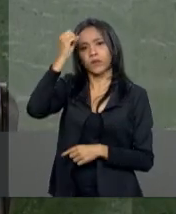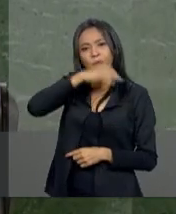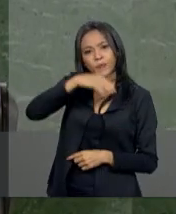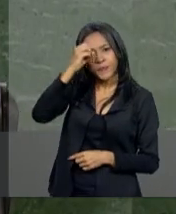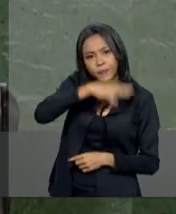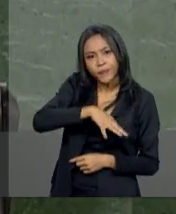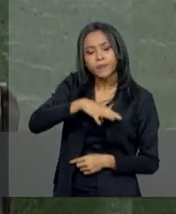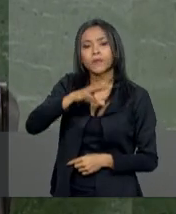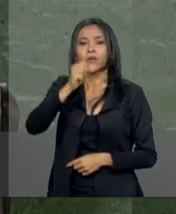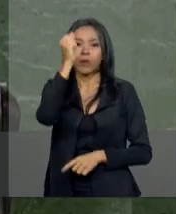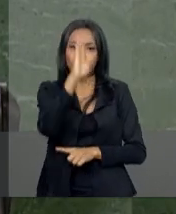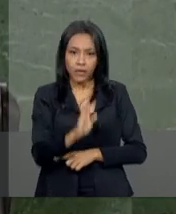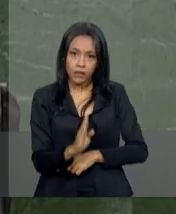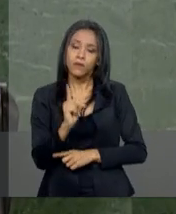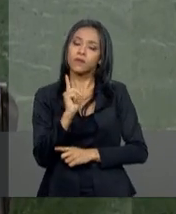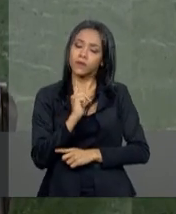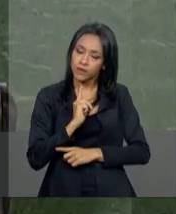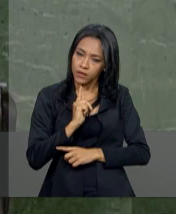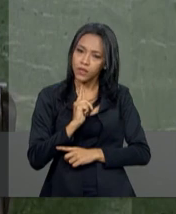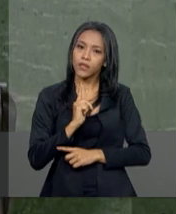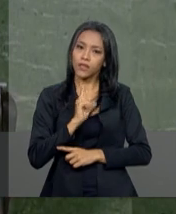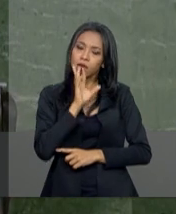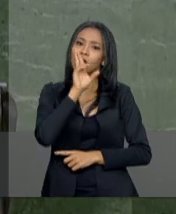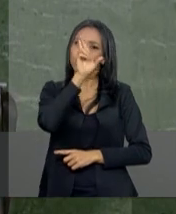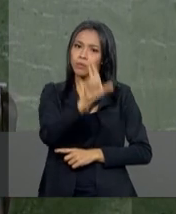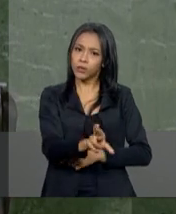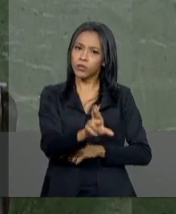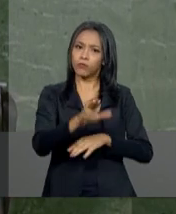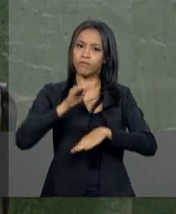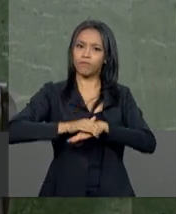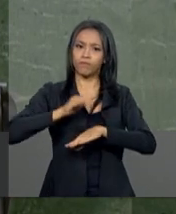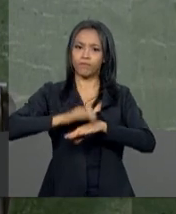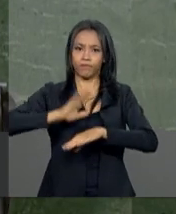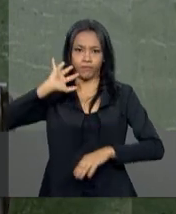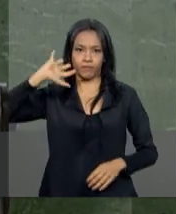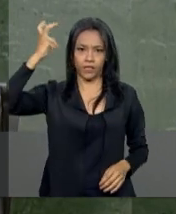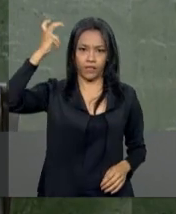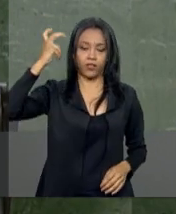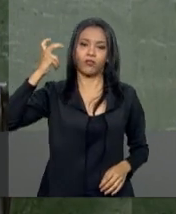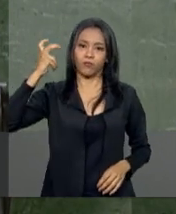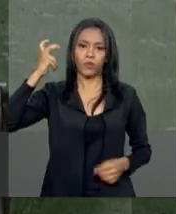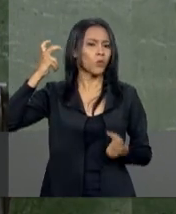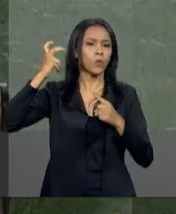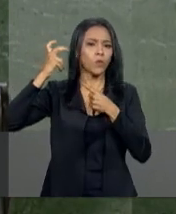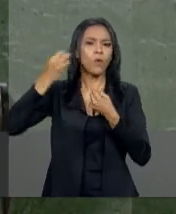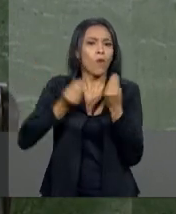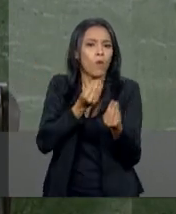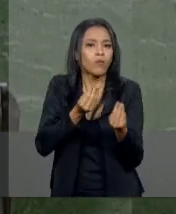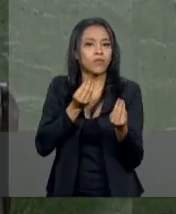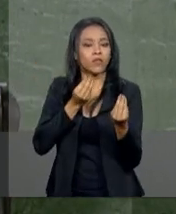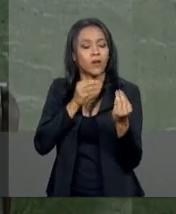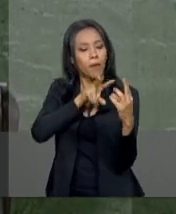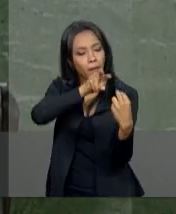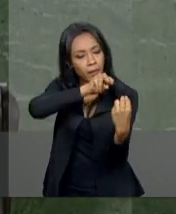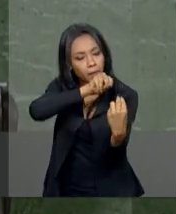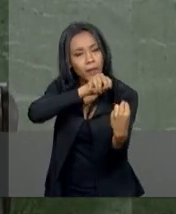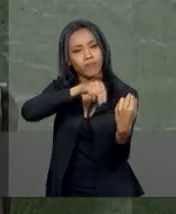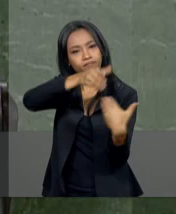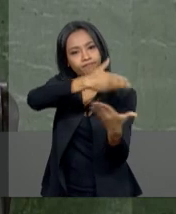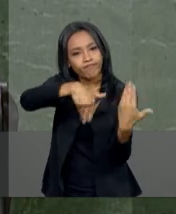brasil tem respondido de forma decidi com diálogo e solidariedade